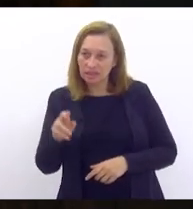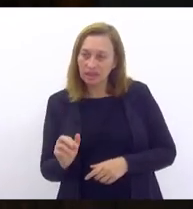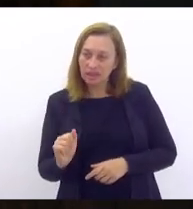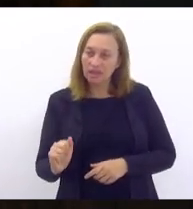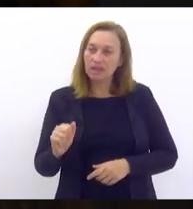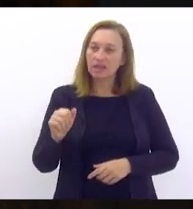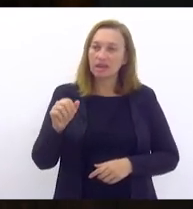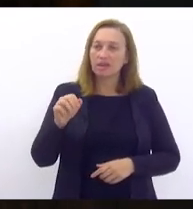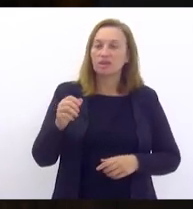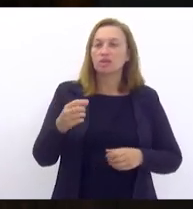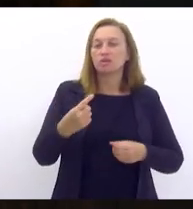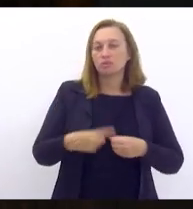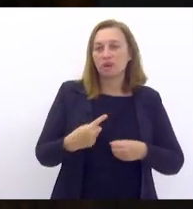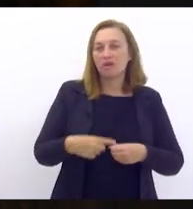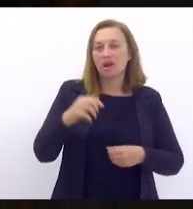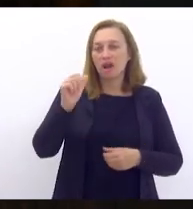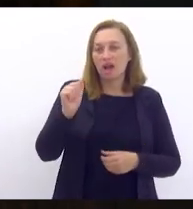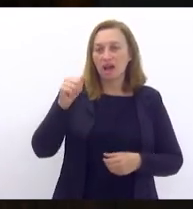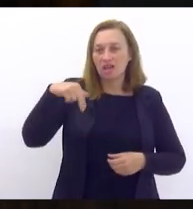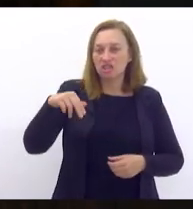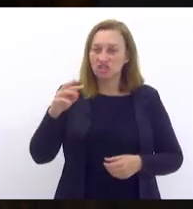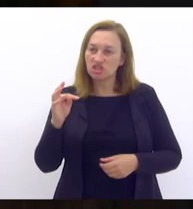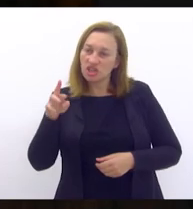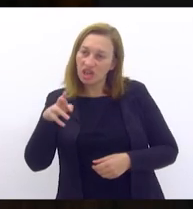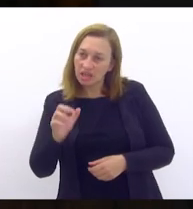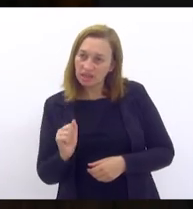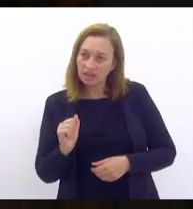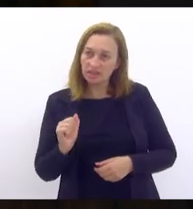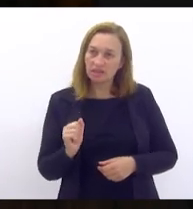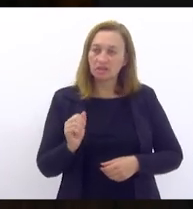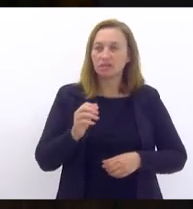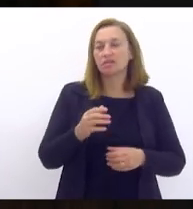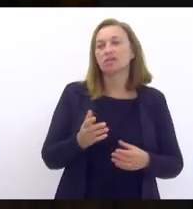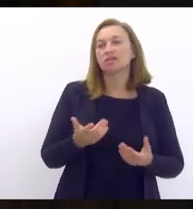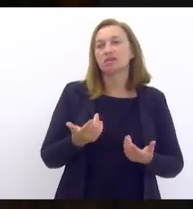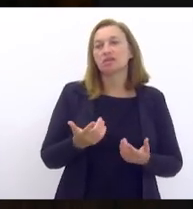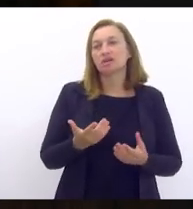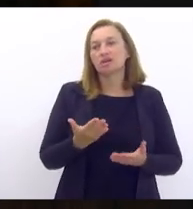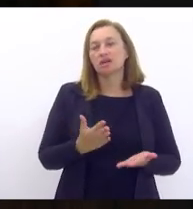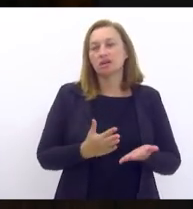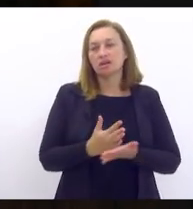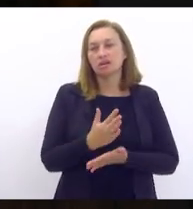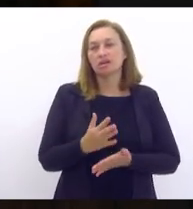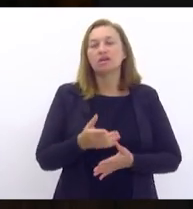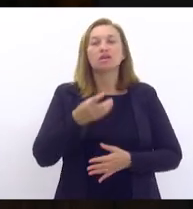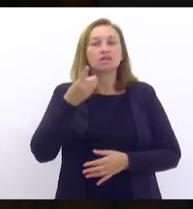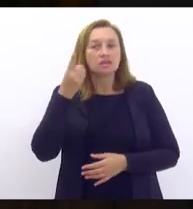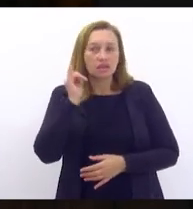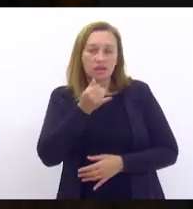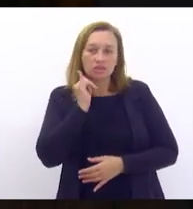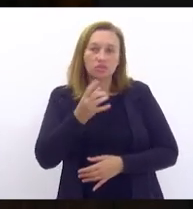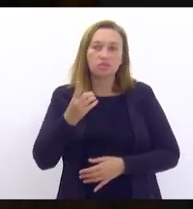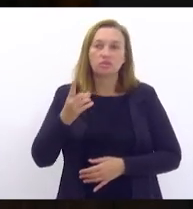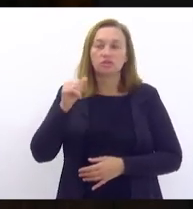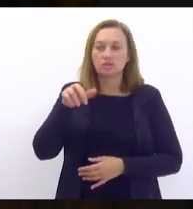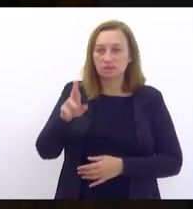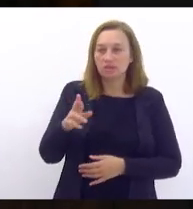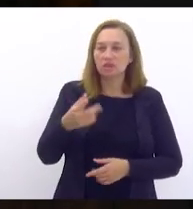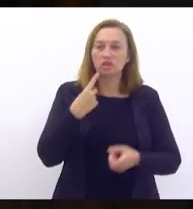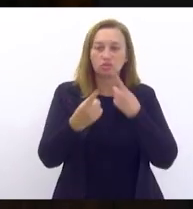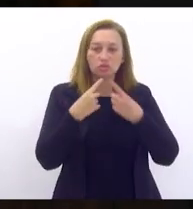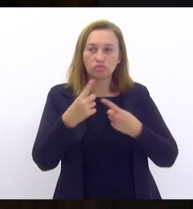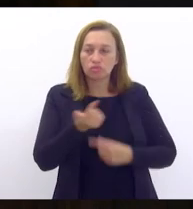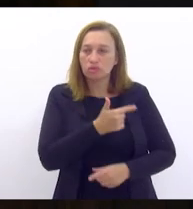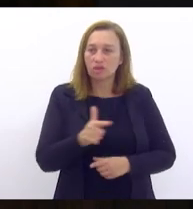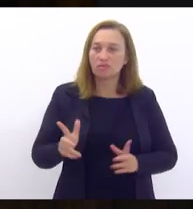município do Rio de Janeiro. Parecer da comissão de indicação legislativa favorável. Relator, deputado Roseveg Reis. Em discussão, não havendo o